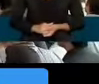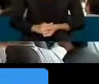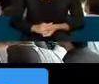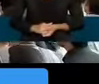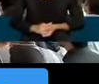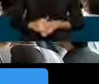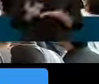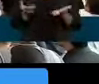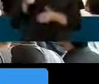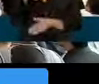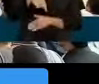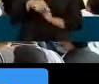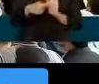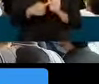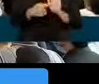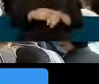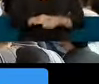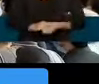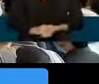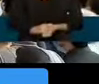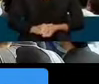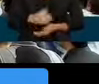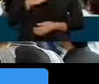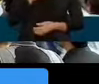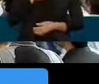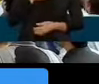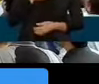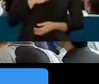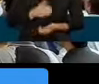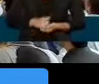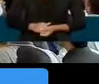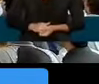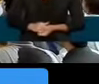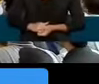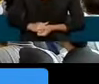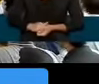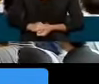aqui, ó! Eu!